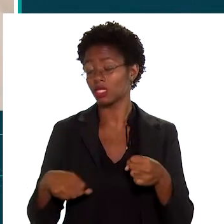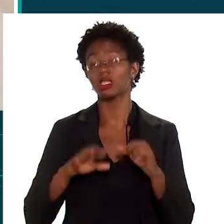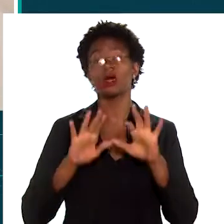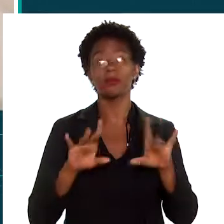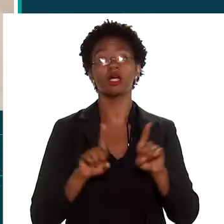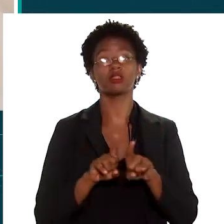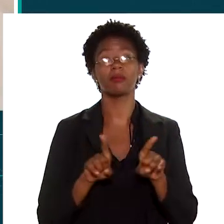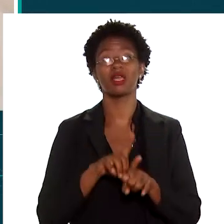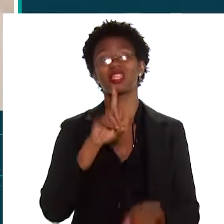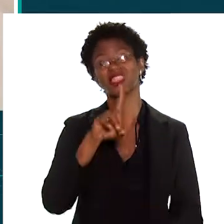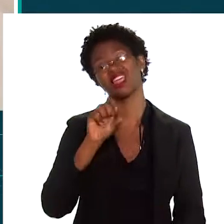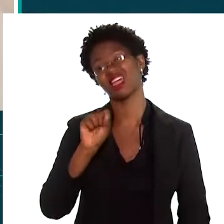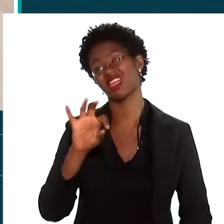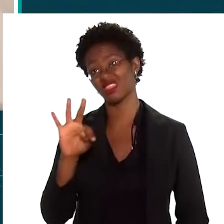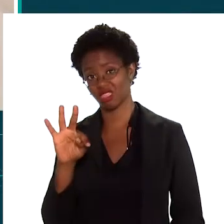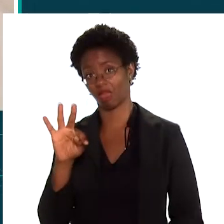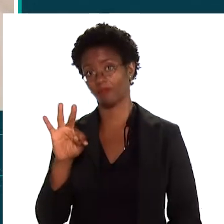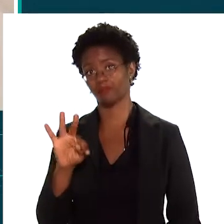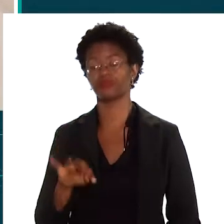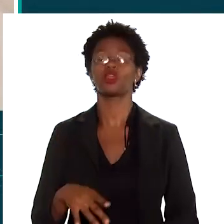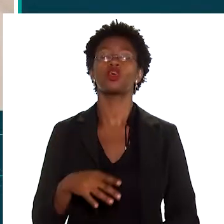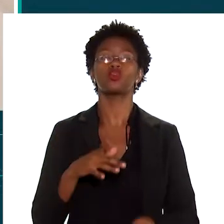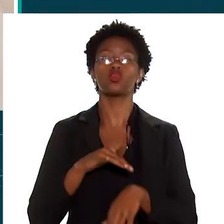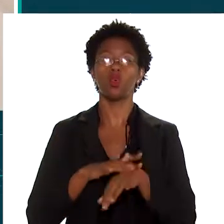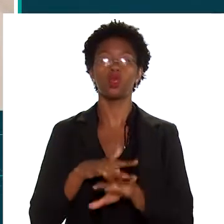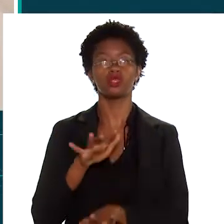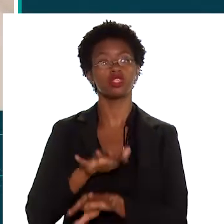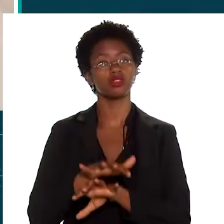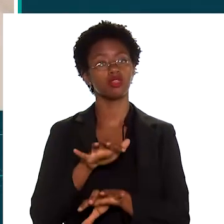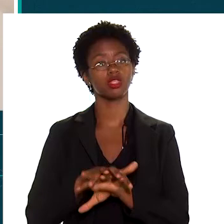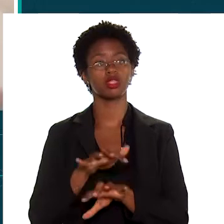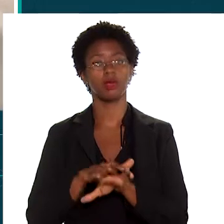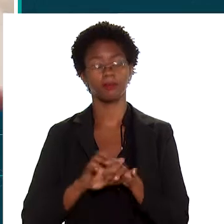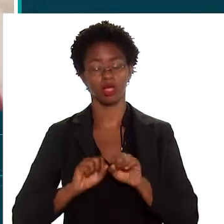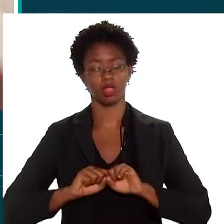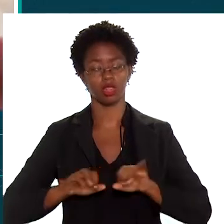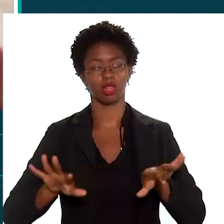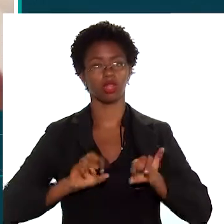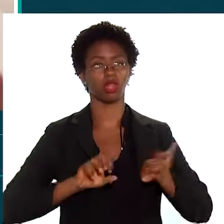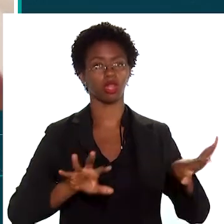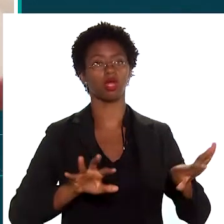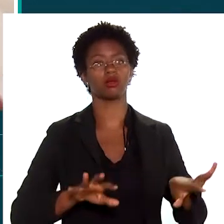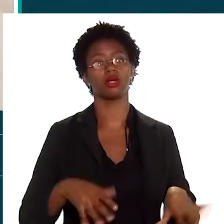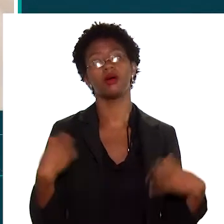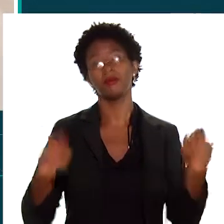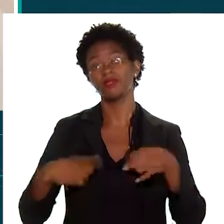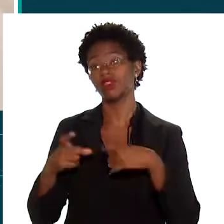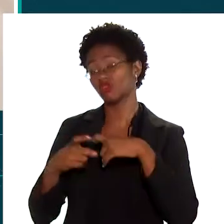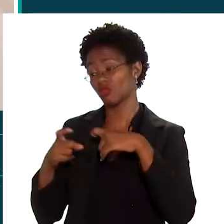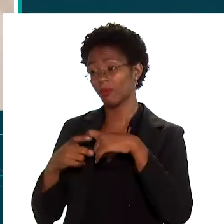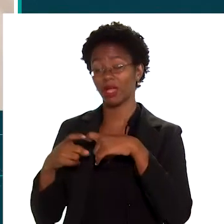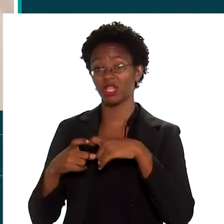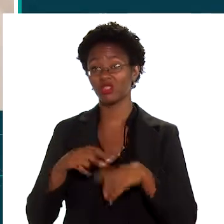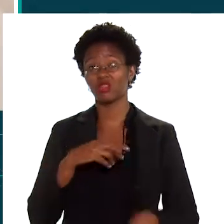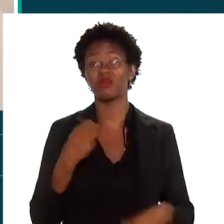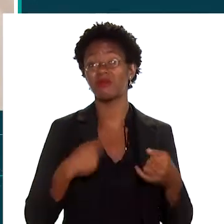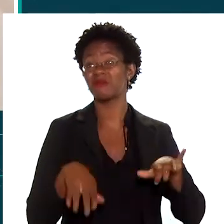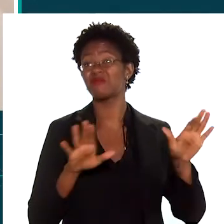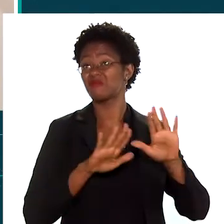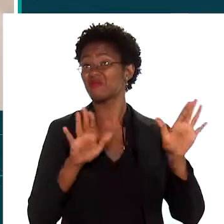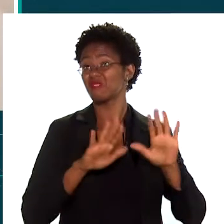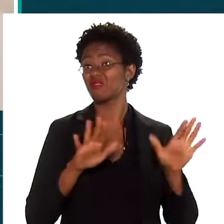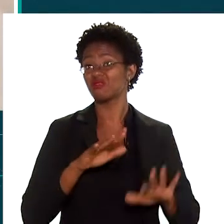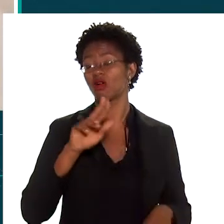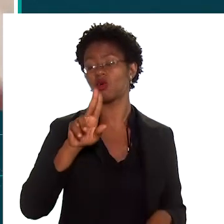sexualmente transmissível, da dificuldade de ter um médico na ponta que não precisaria ser um urologista para